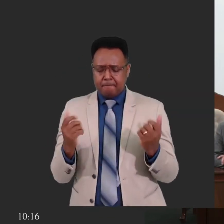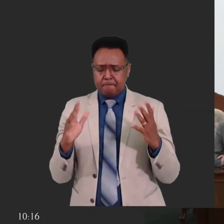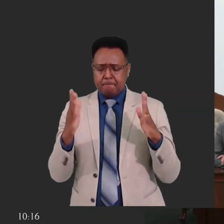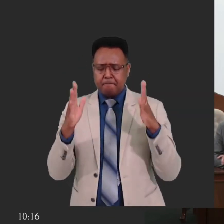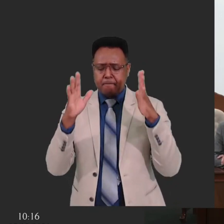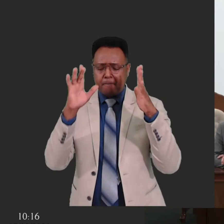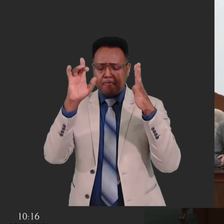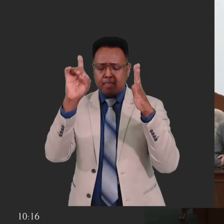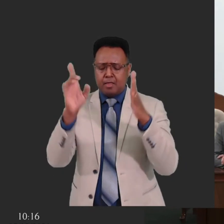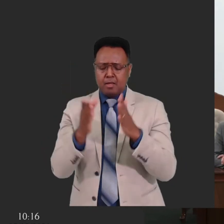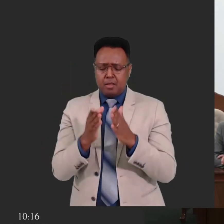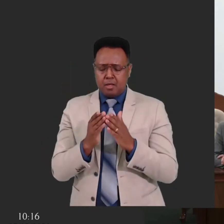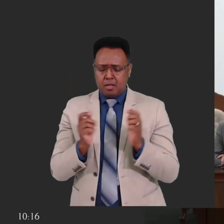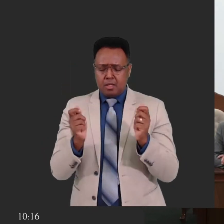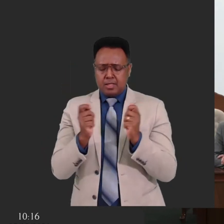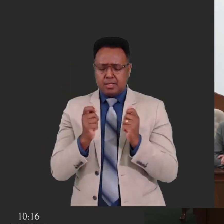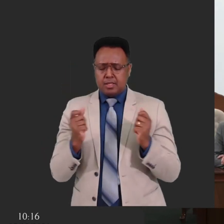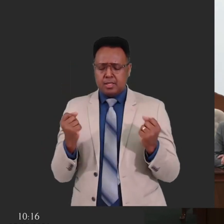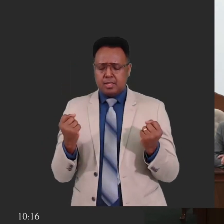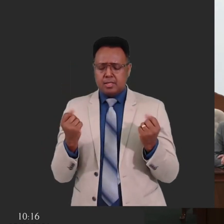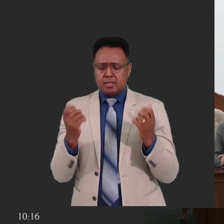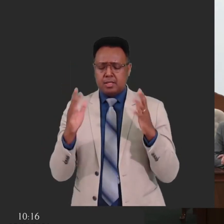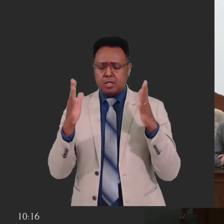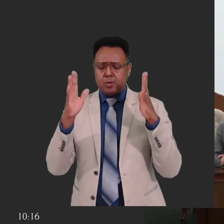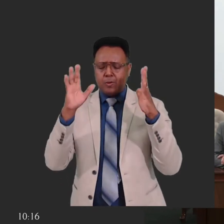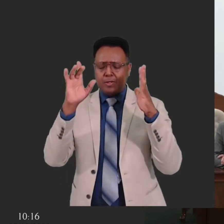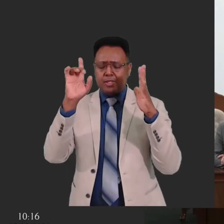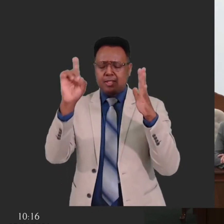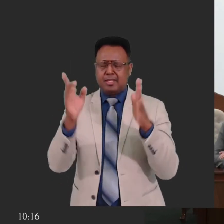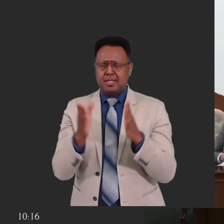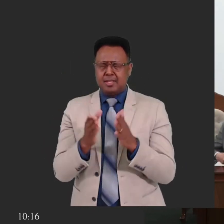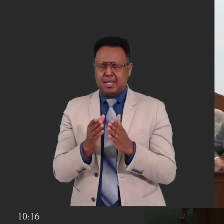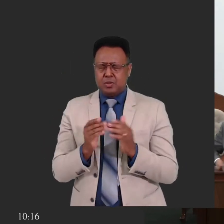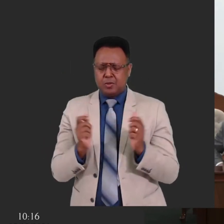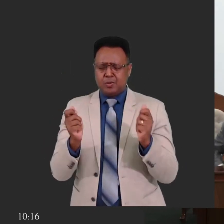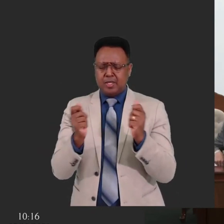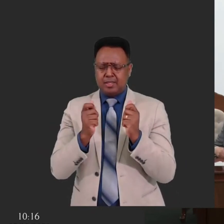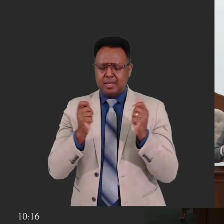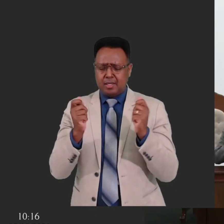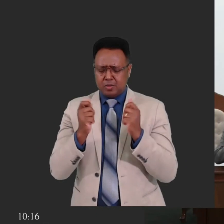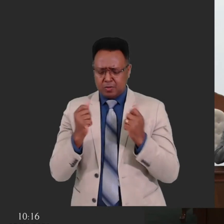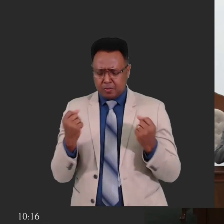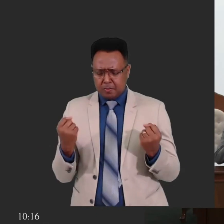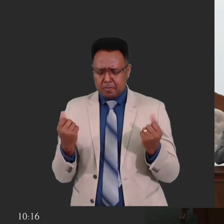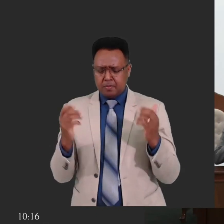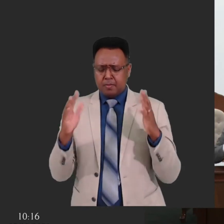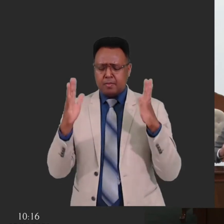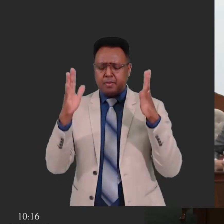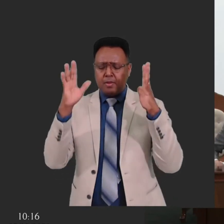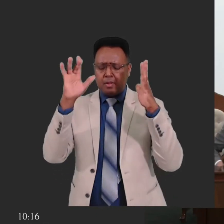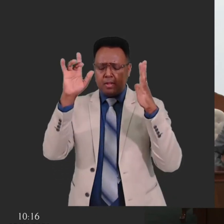Aleluia. Santo és tu, Senhor. Glória, aleluia. Glória ao teu nome. Aleluia.